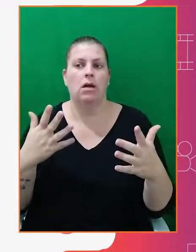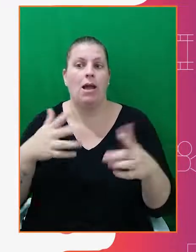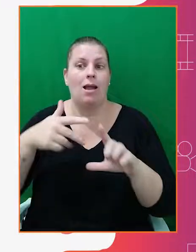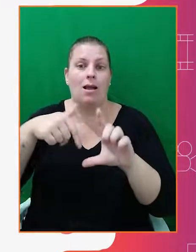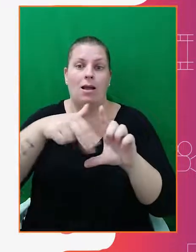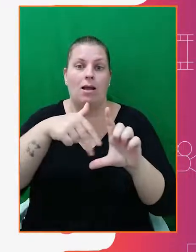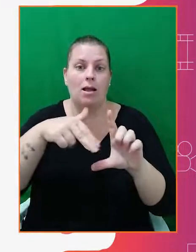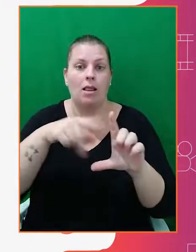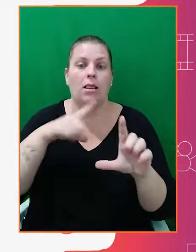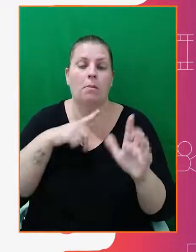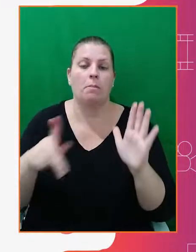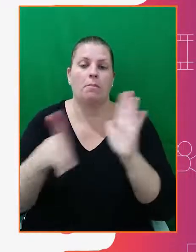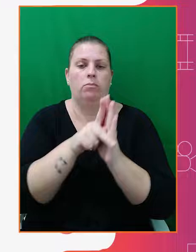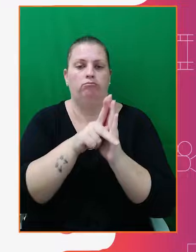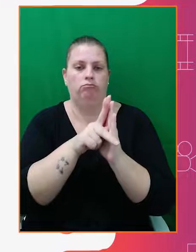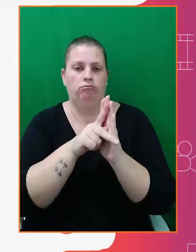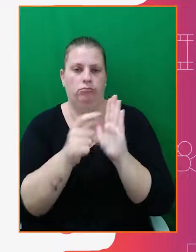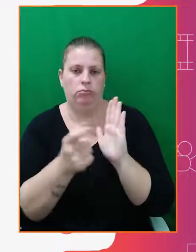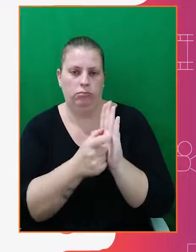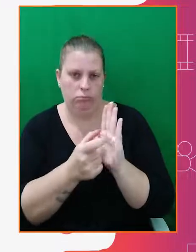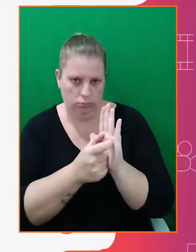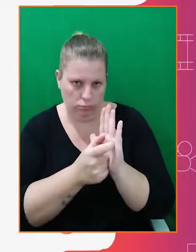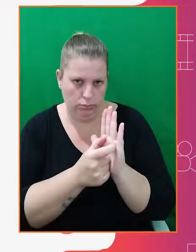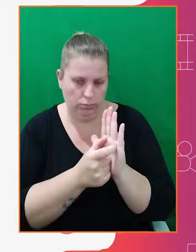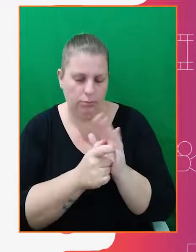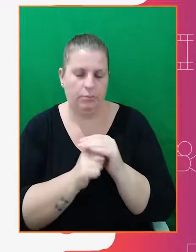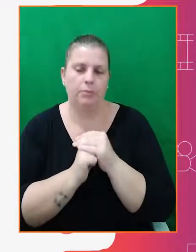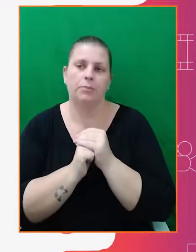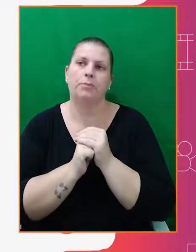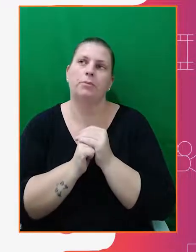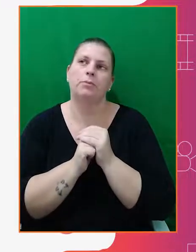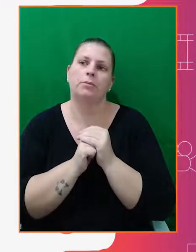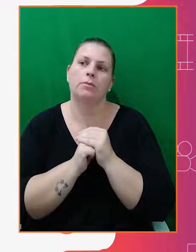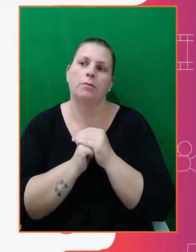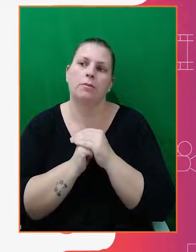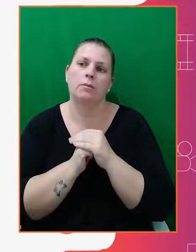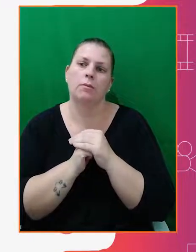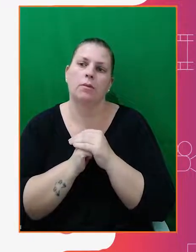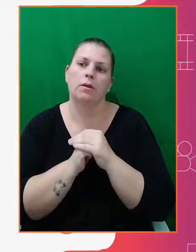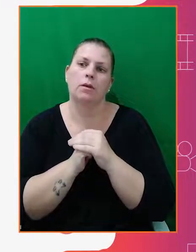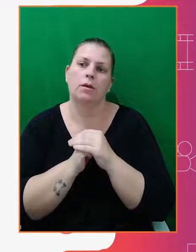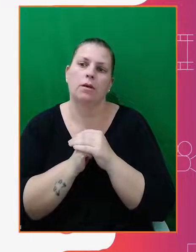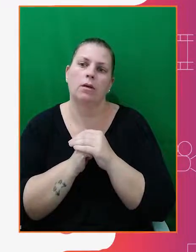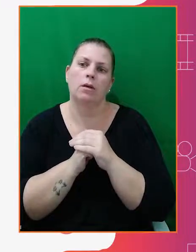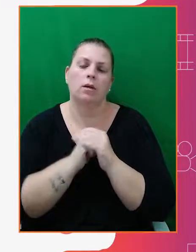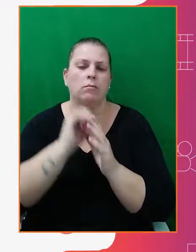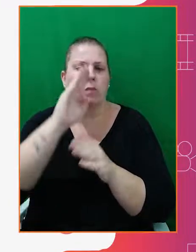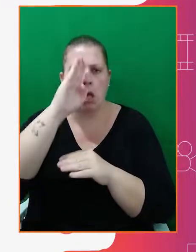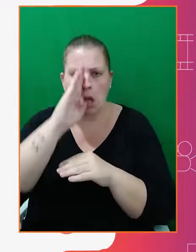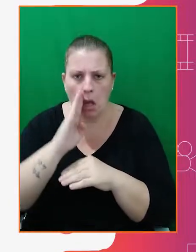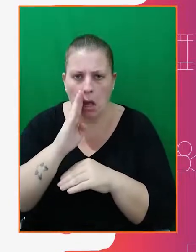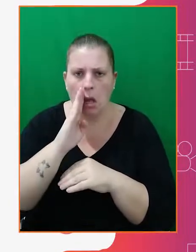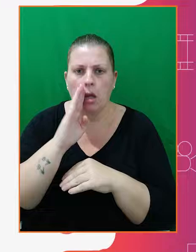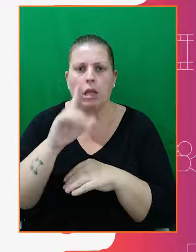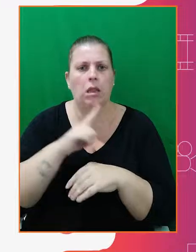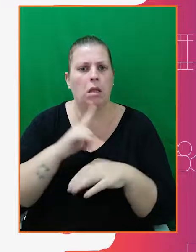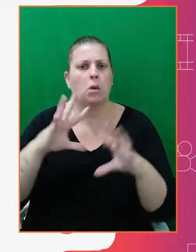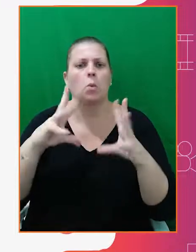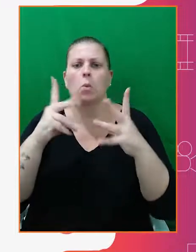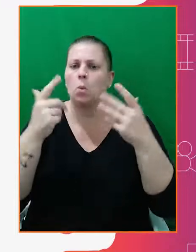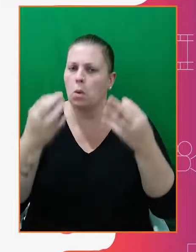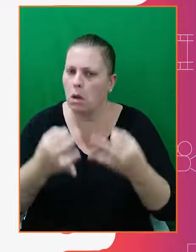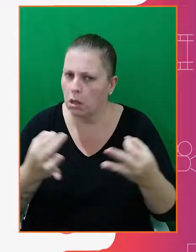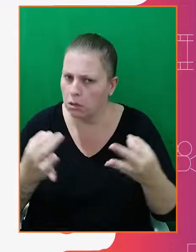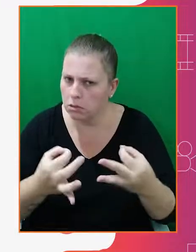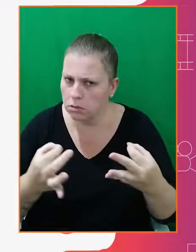alguns estúdios de animação têm até os seus próprios softwares. Algumas iniciativas produziram softwares gratuitos de boa qualidade